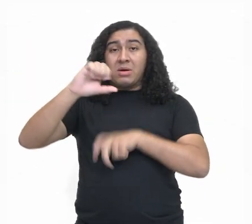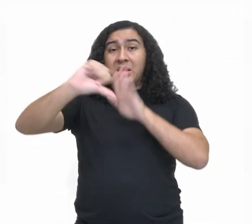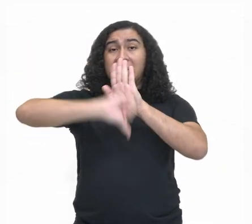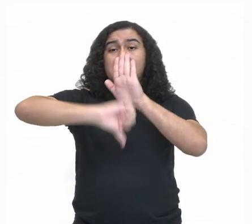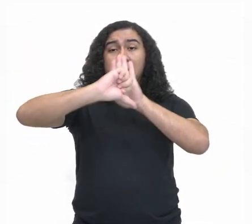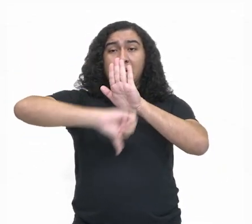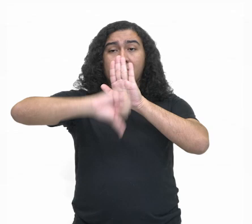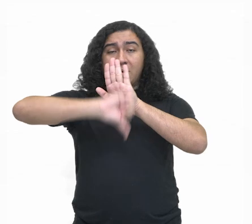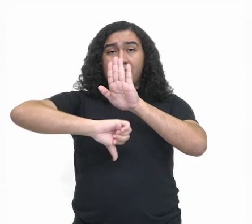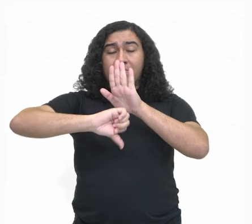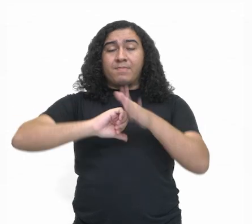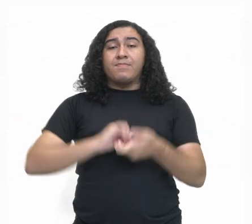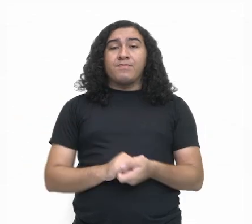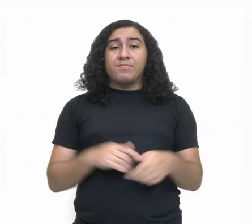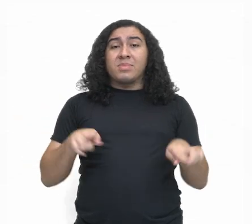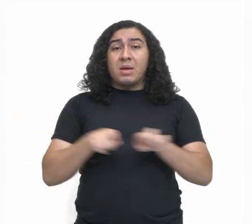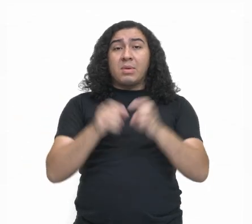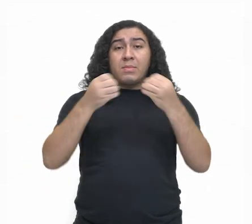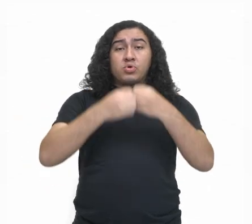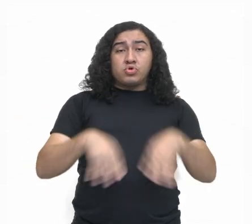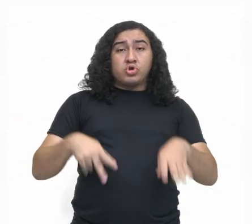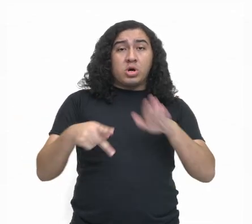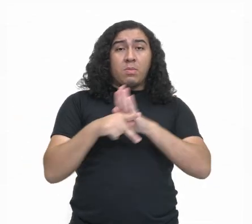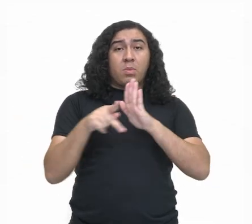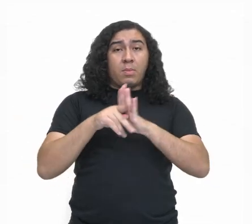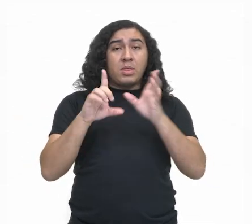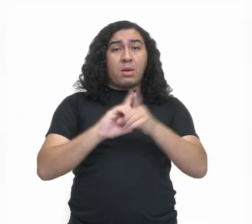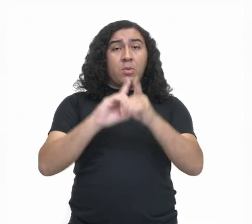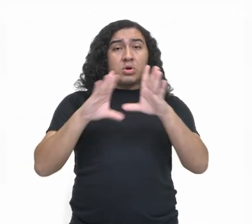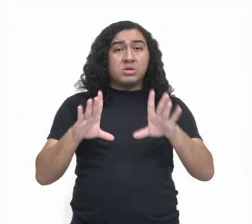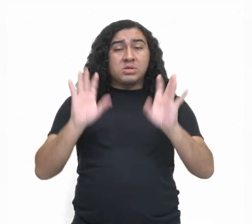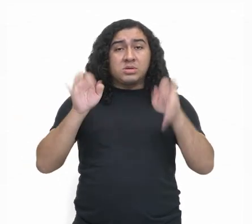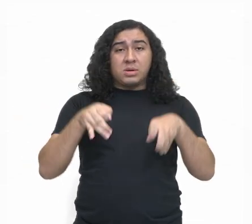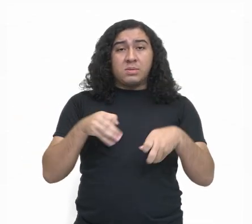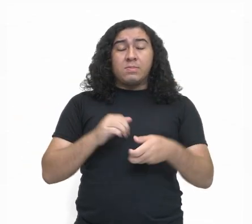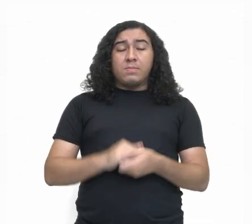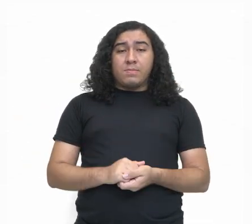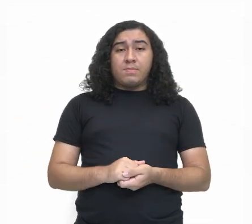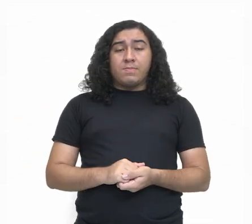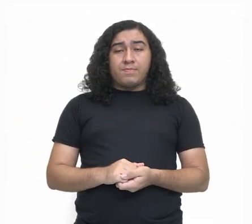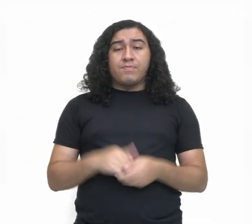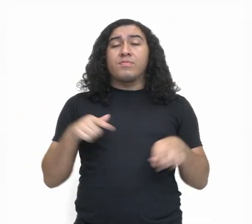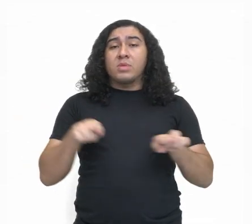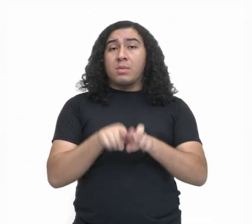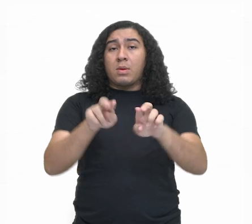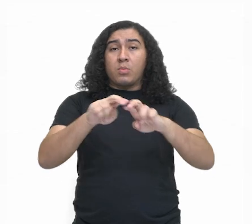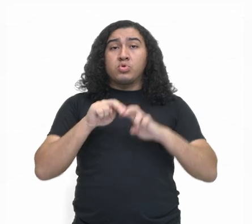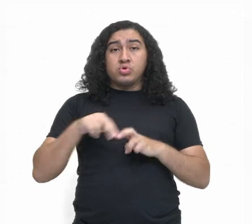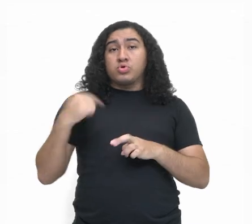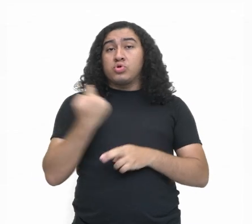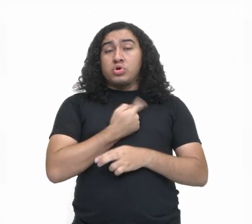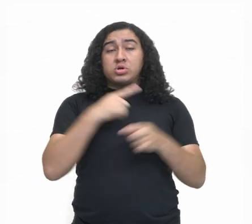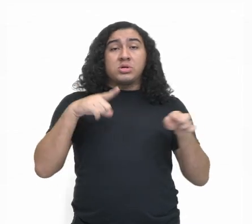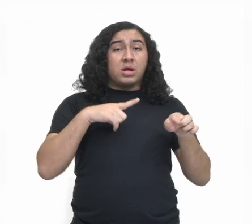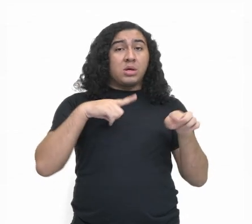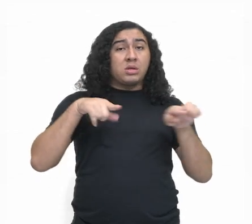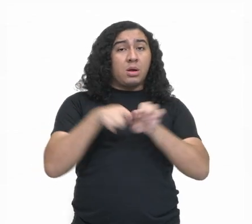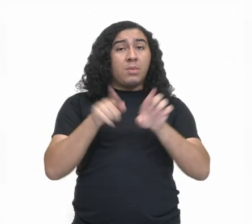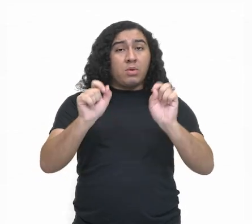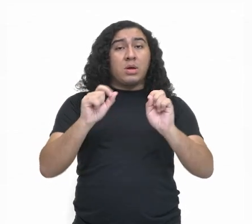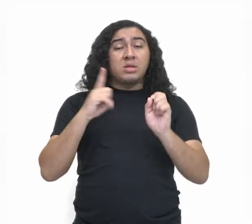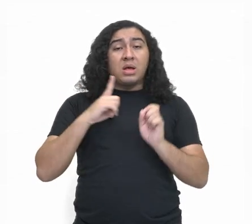crime. Isso prejudica o processo democrático. E para isso nós temos também a questão